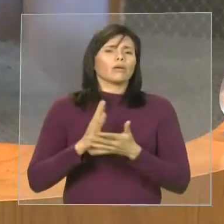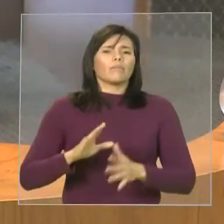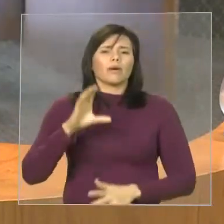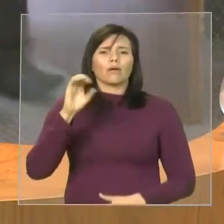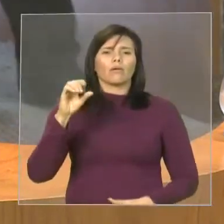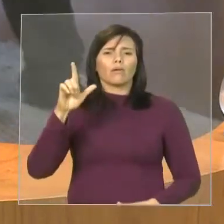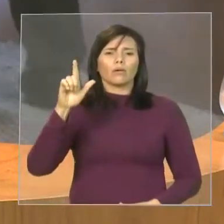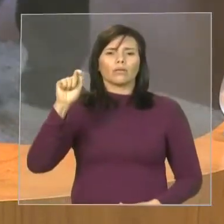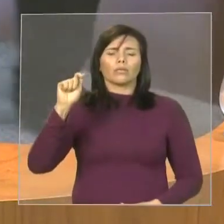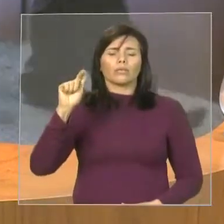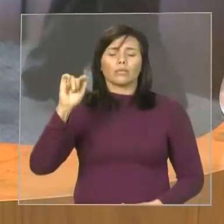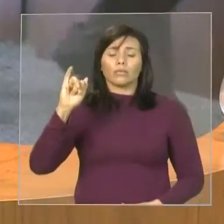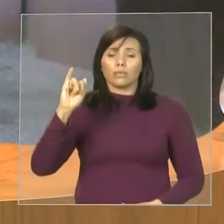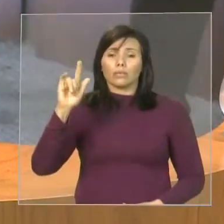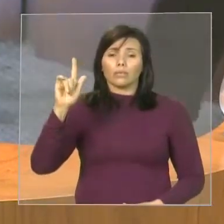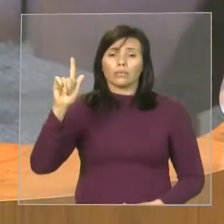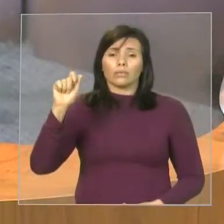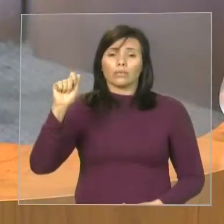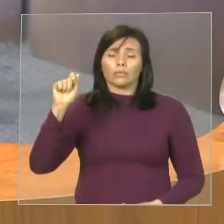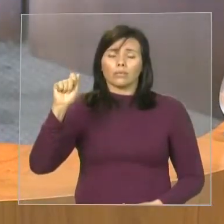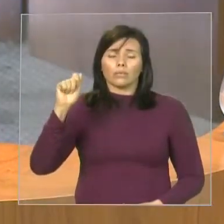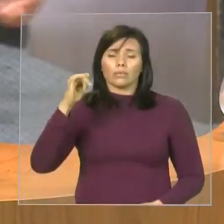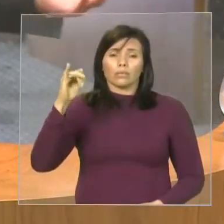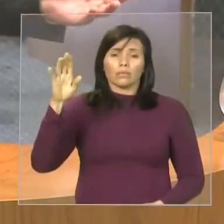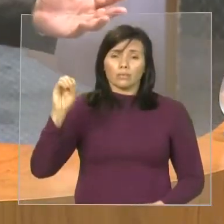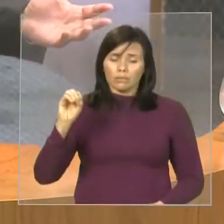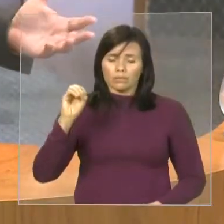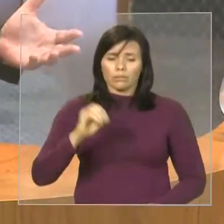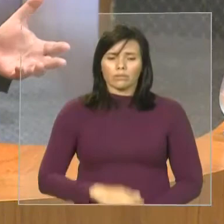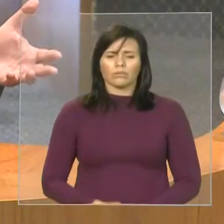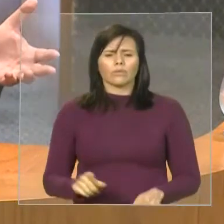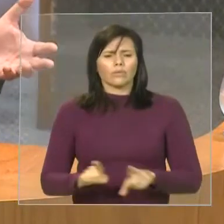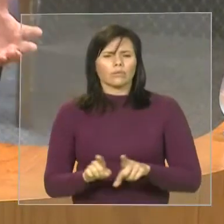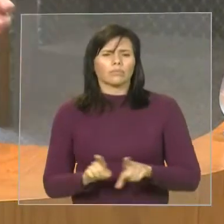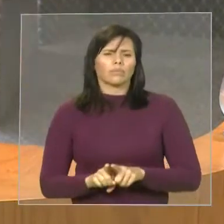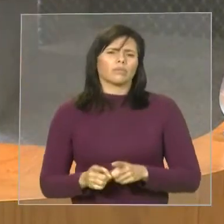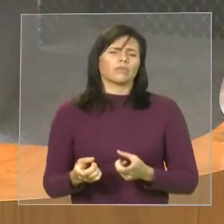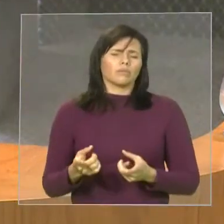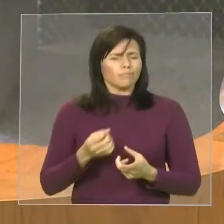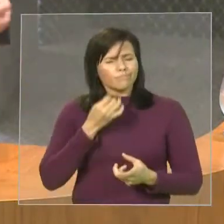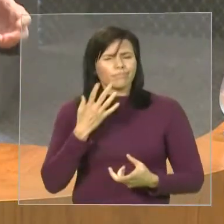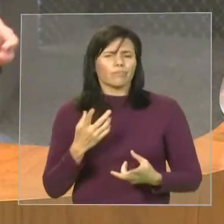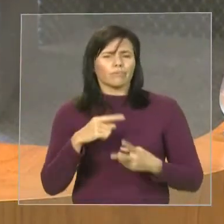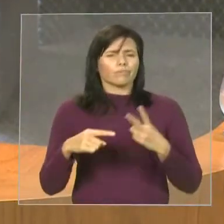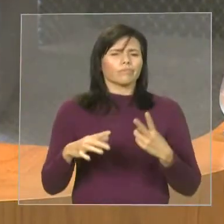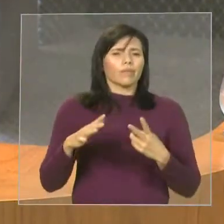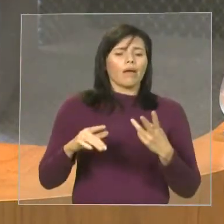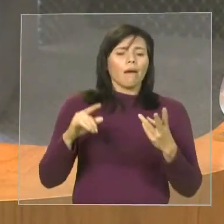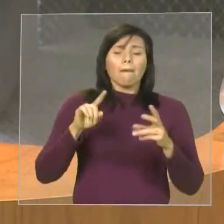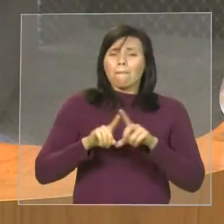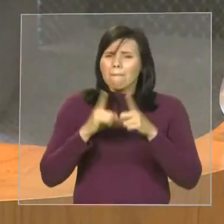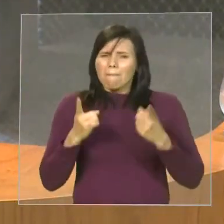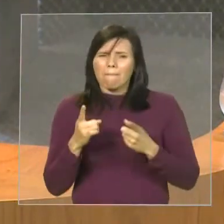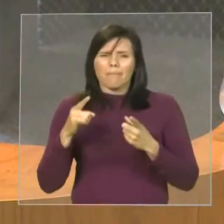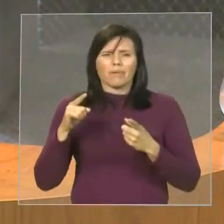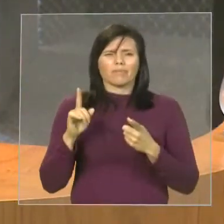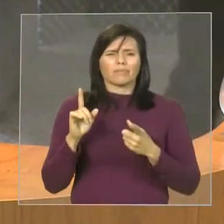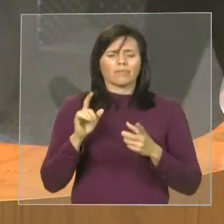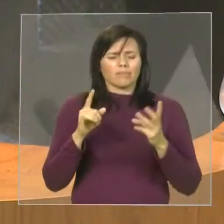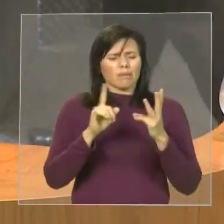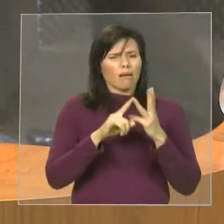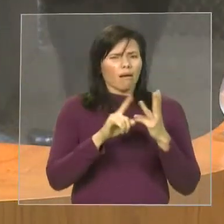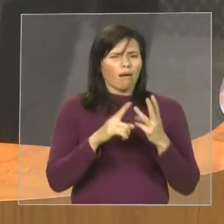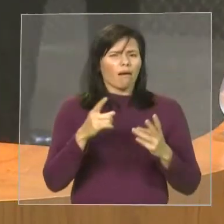manter sistema proporcional, onde há um dispêndio de recursos muito grande nas campanhas. E